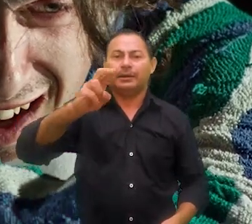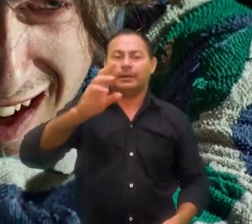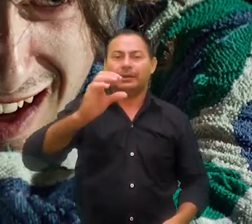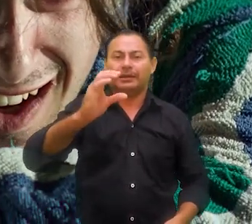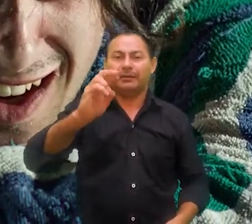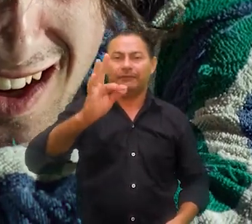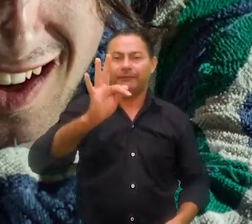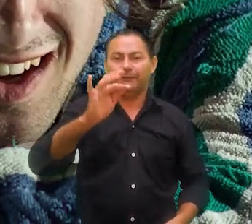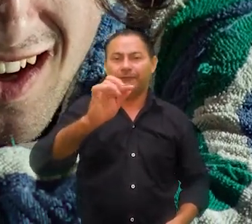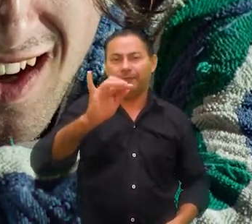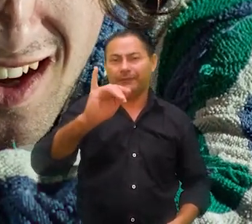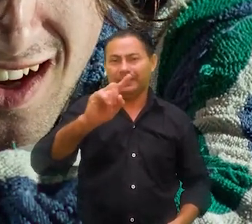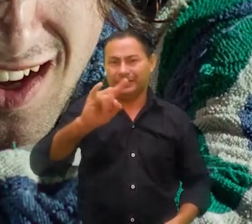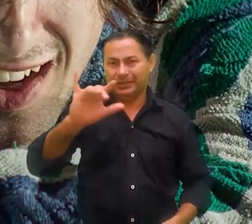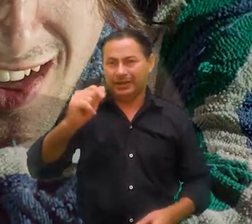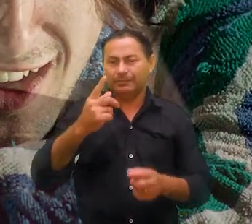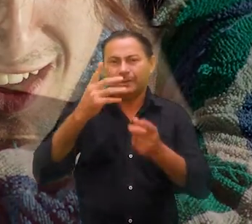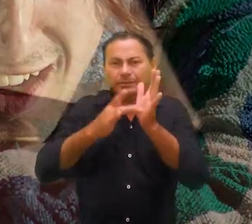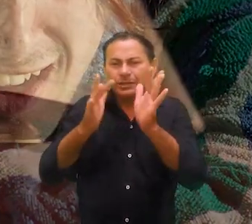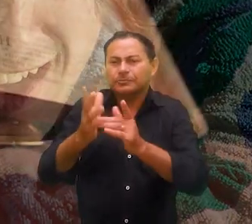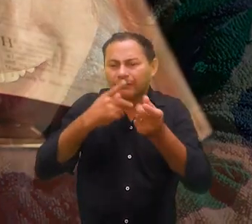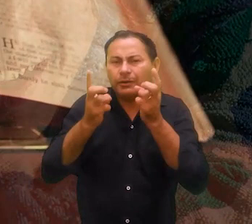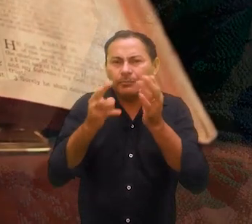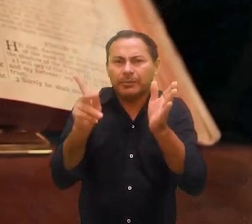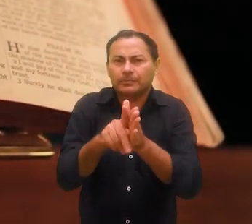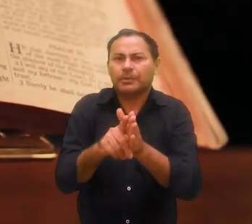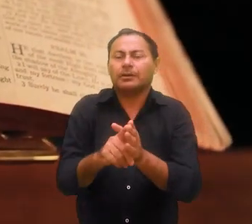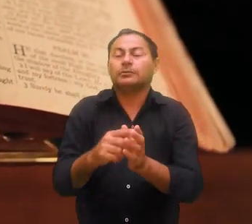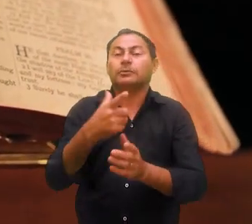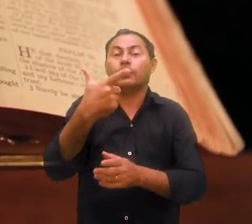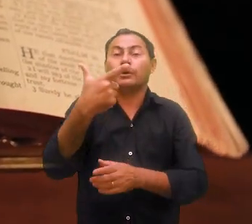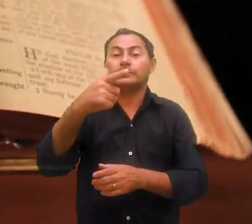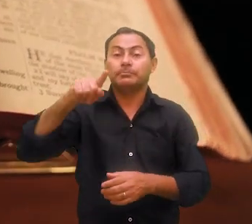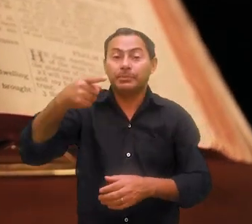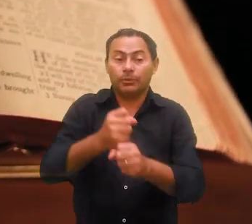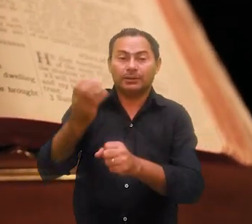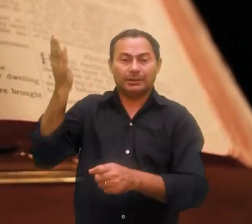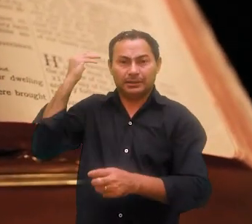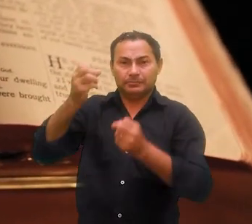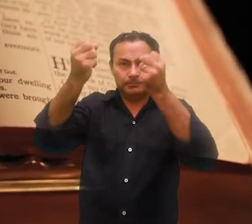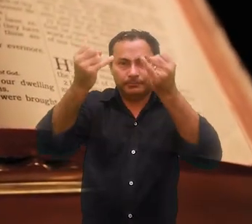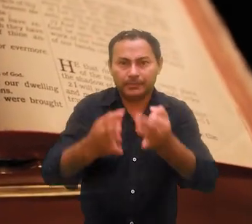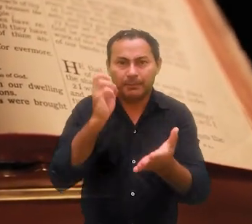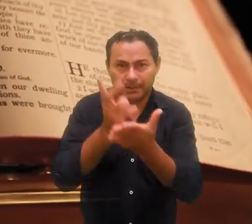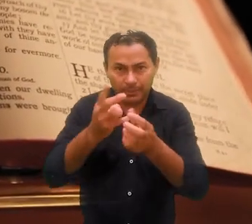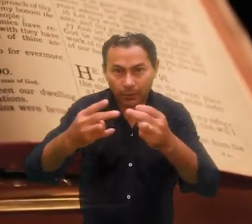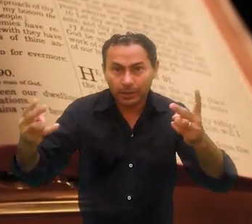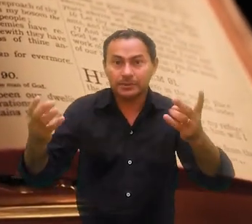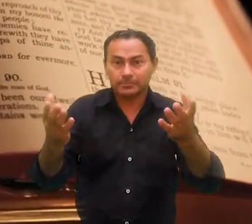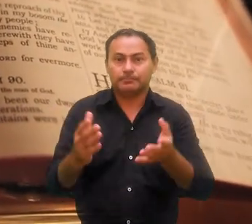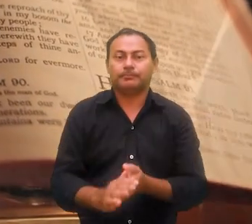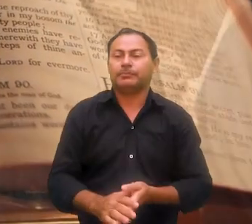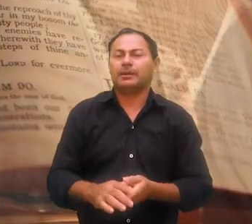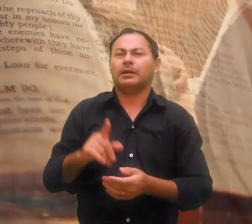e falou sobre suas causas. Jesus ensinou o mesmo princípio 2000 anos atrás. A